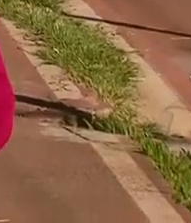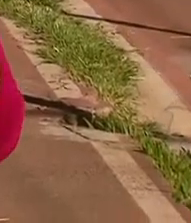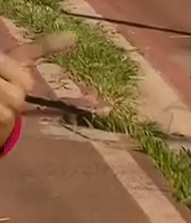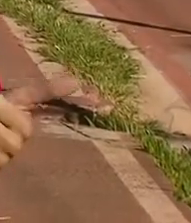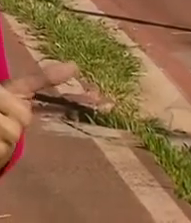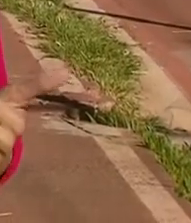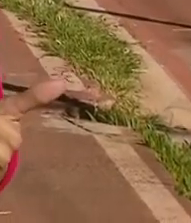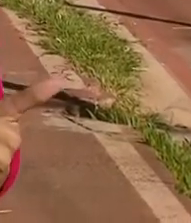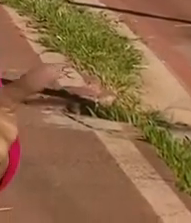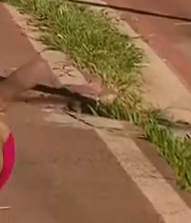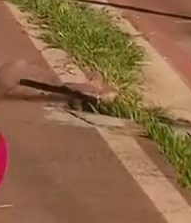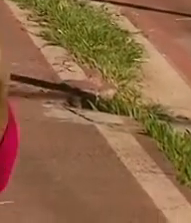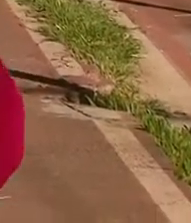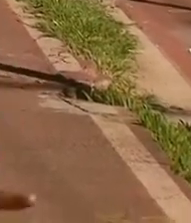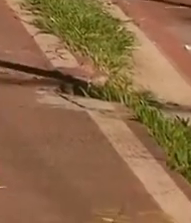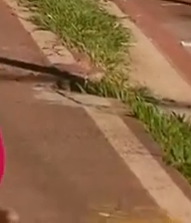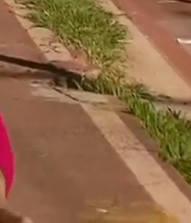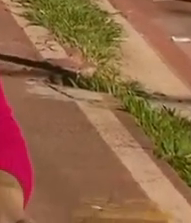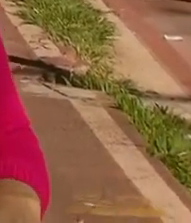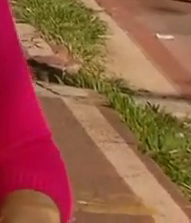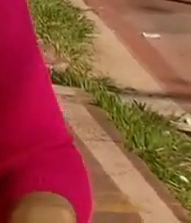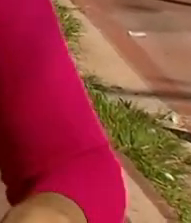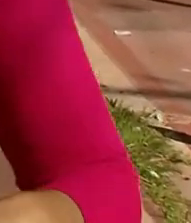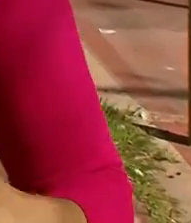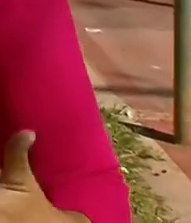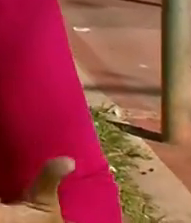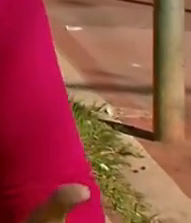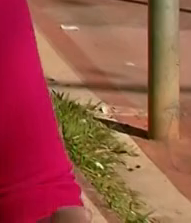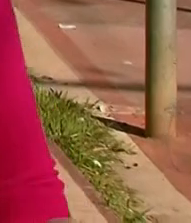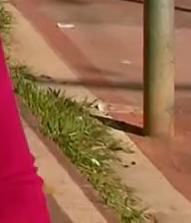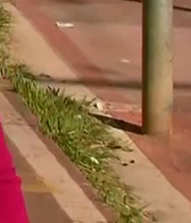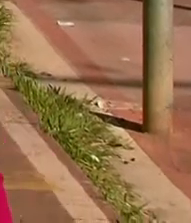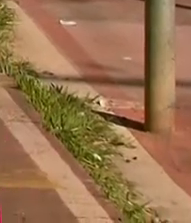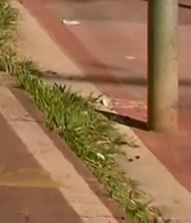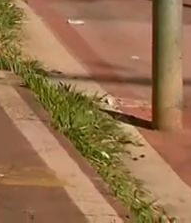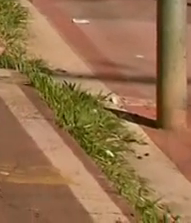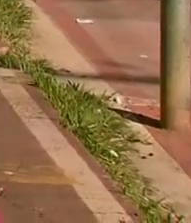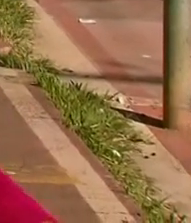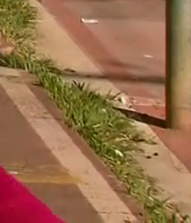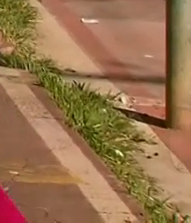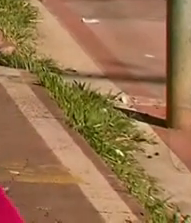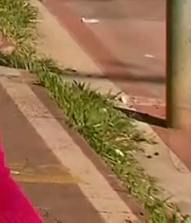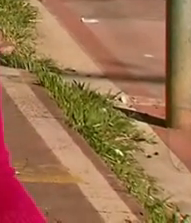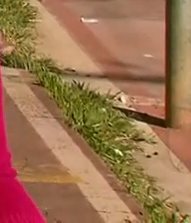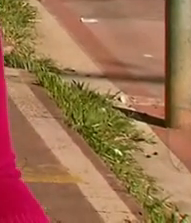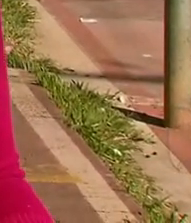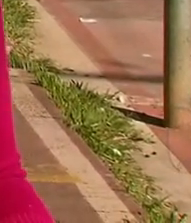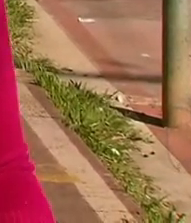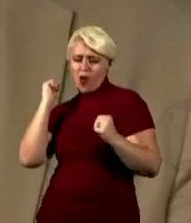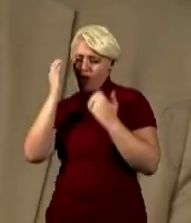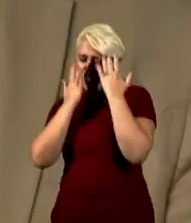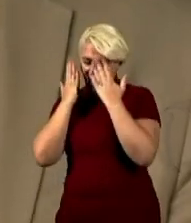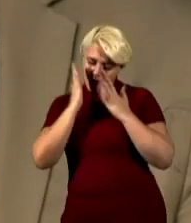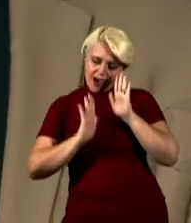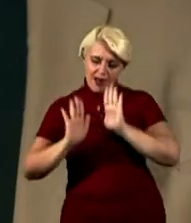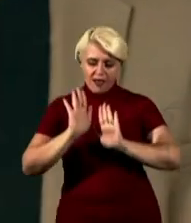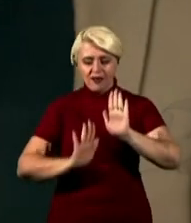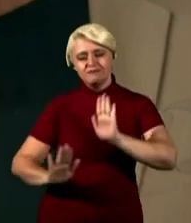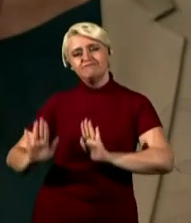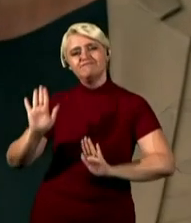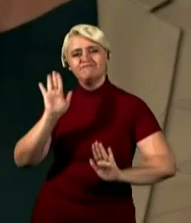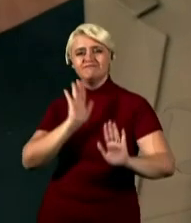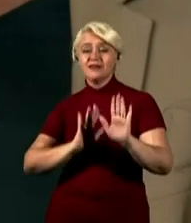cidade. No ano passado, segundo a prefeitura, o local reuniu cerca de 20 mil pessoas. Mas em tempos de pandemia, isso não